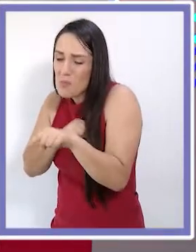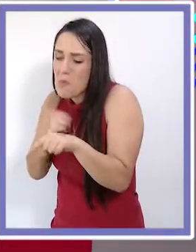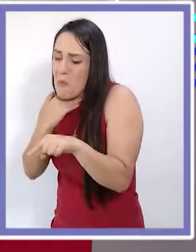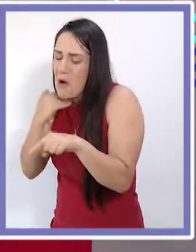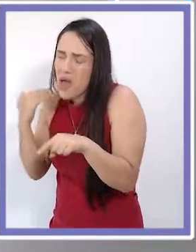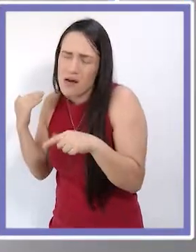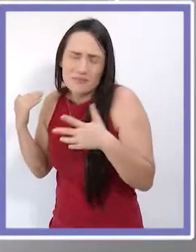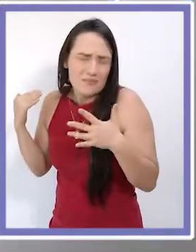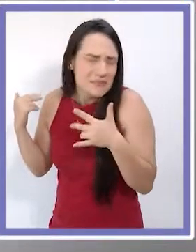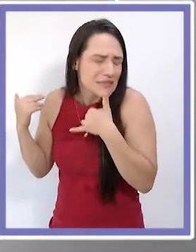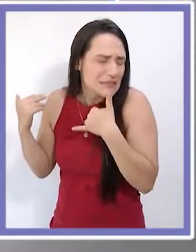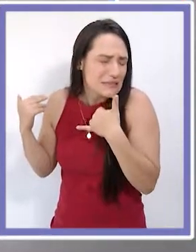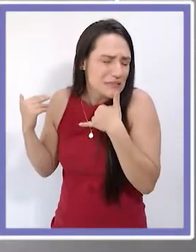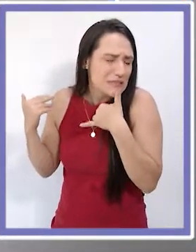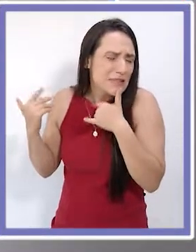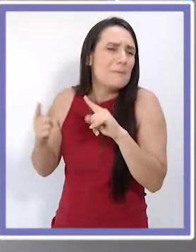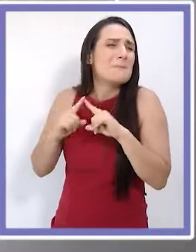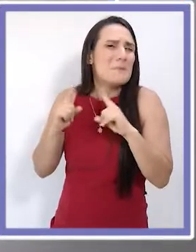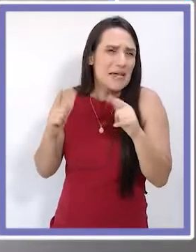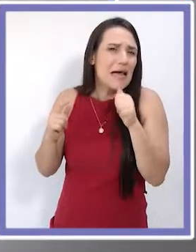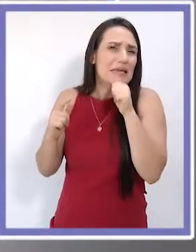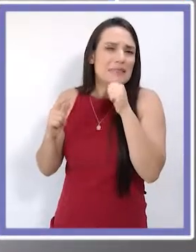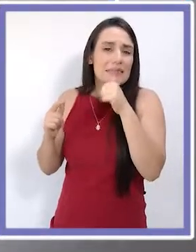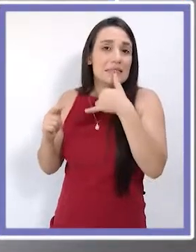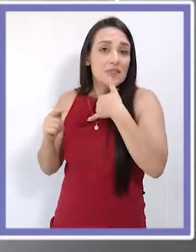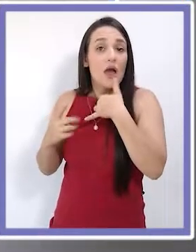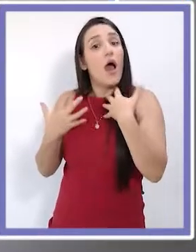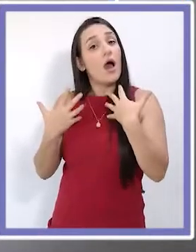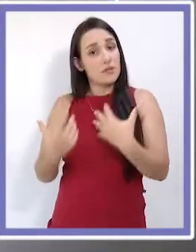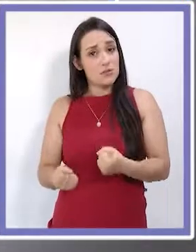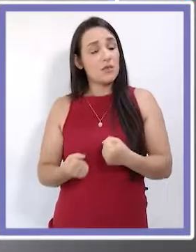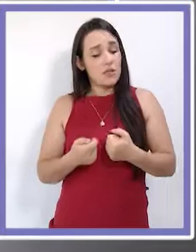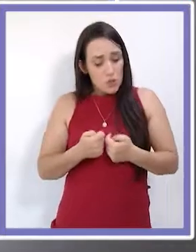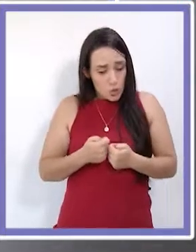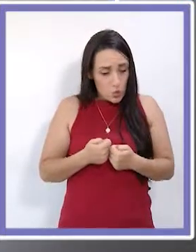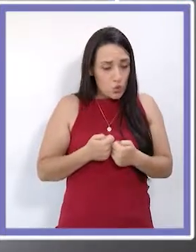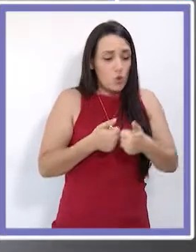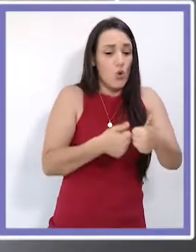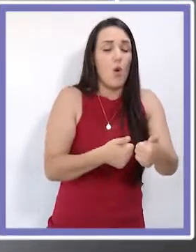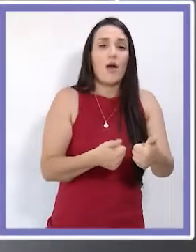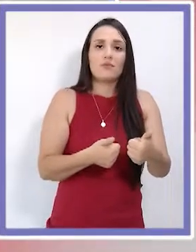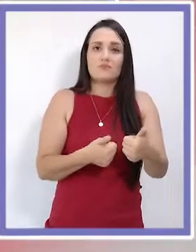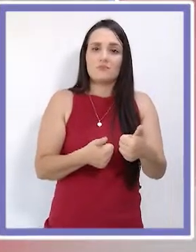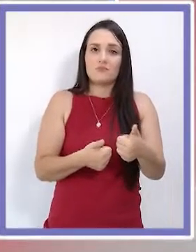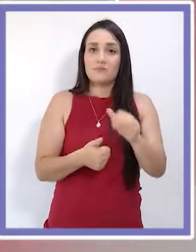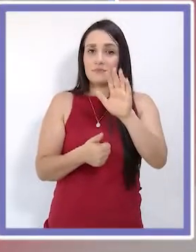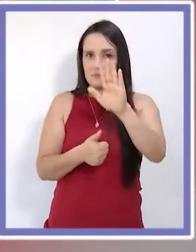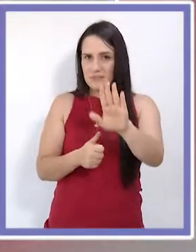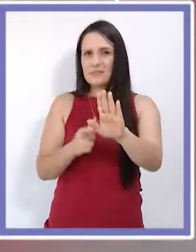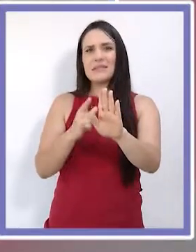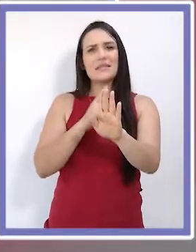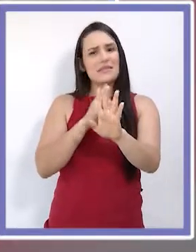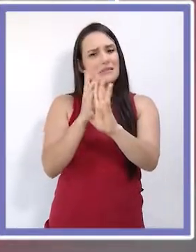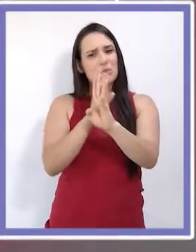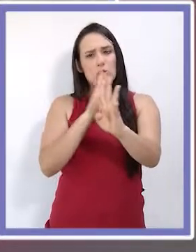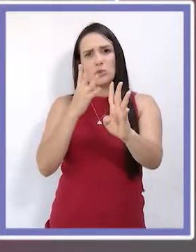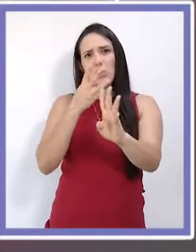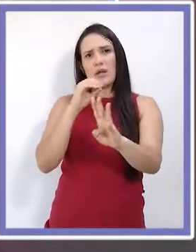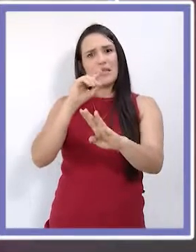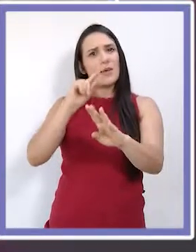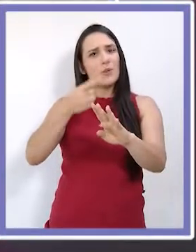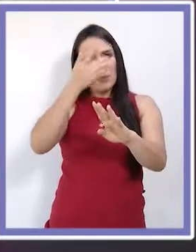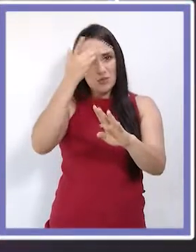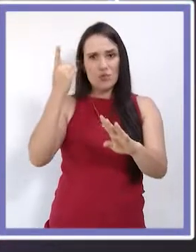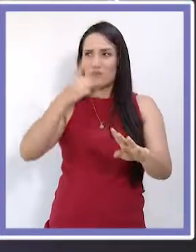não existiria nem a doação e nem os transplantes. Então, em nome de todas as pessoas que estão na fila, mais de 40 mil pessoas,